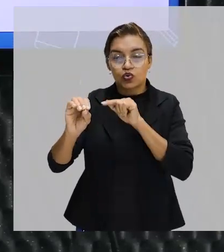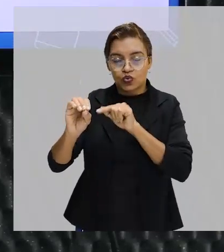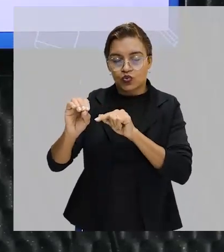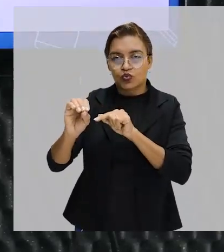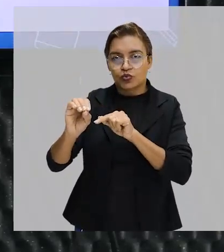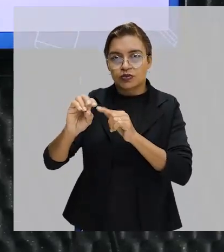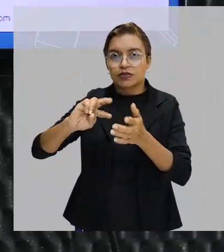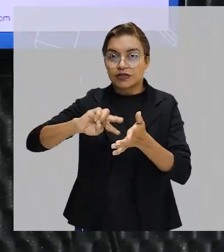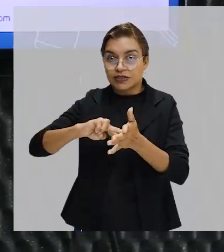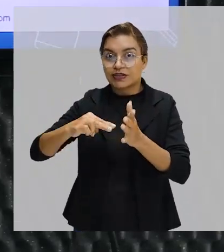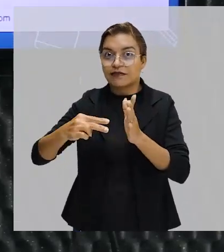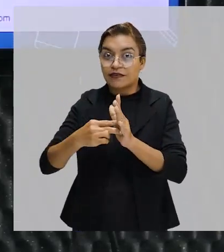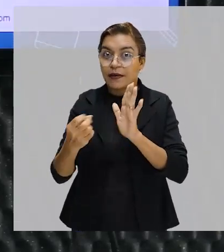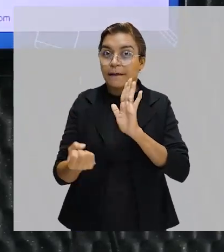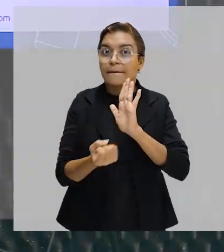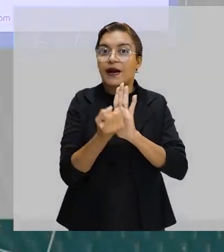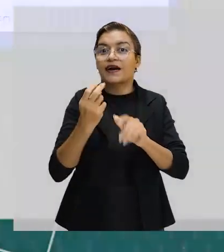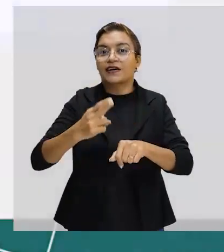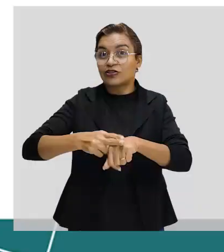também.